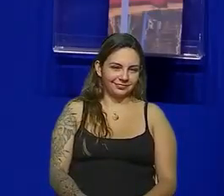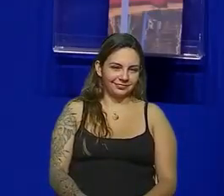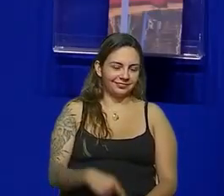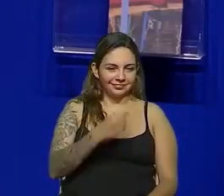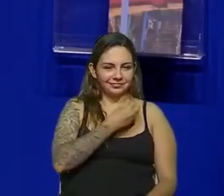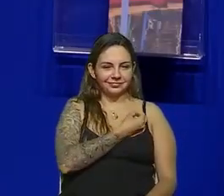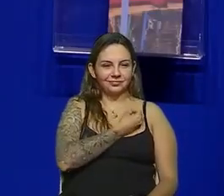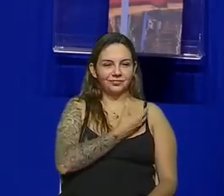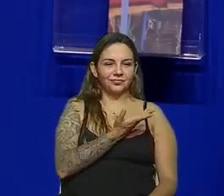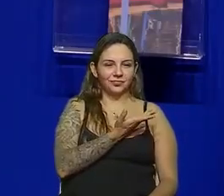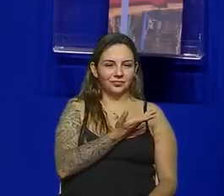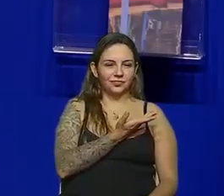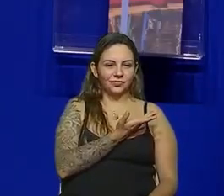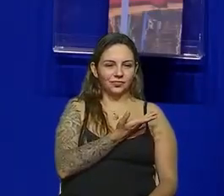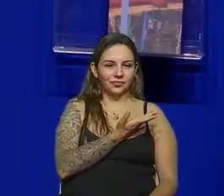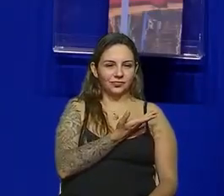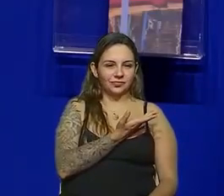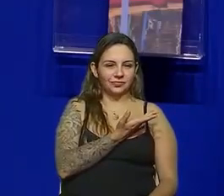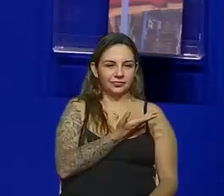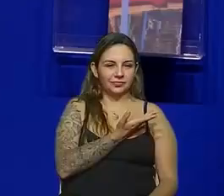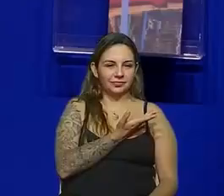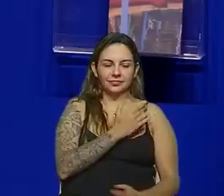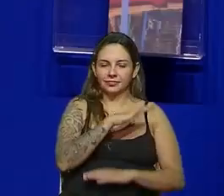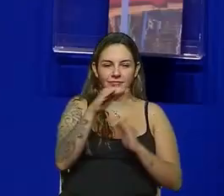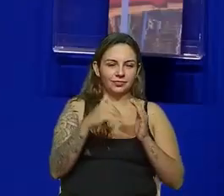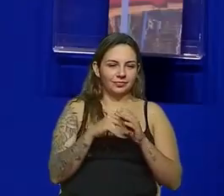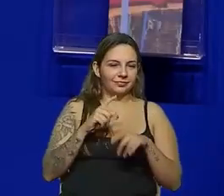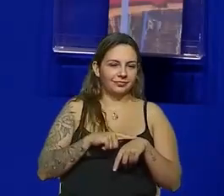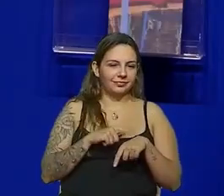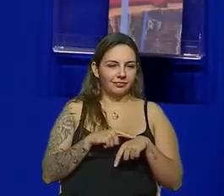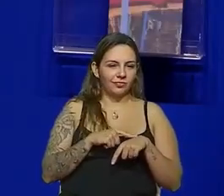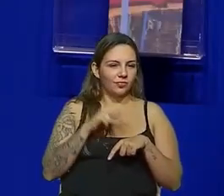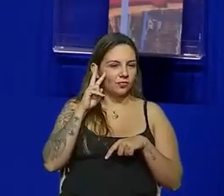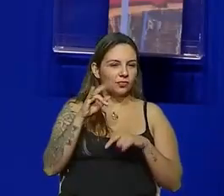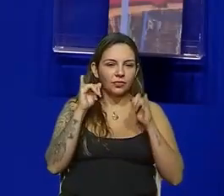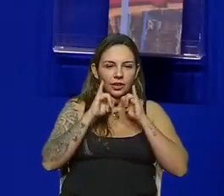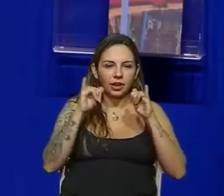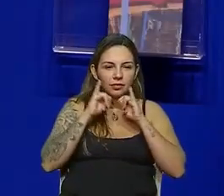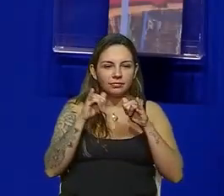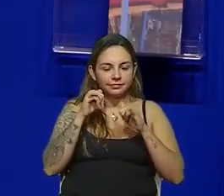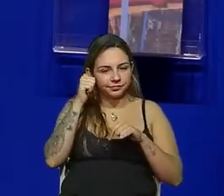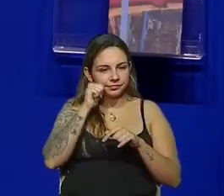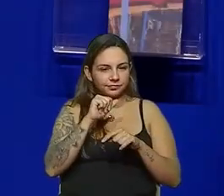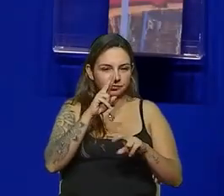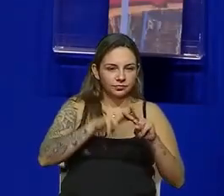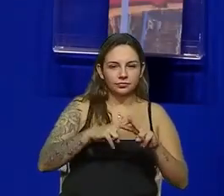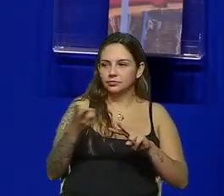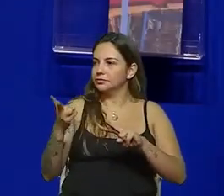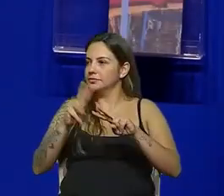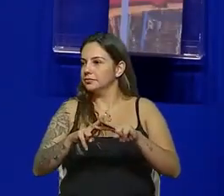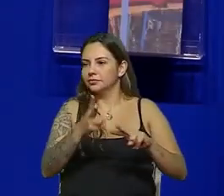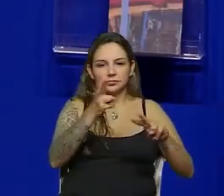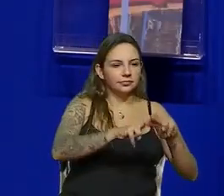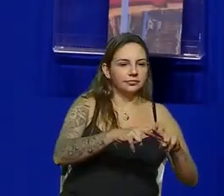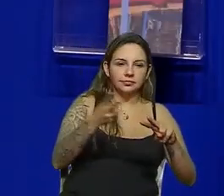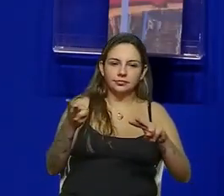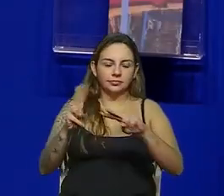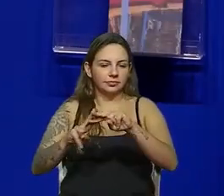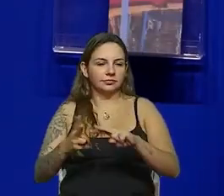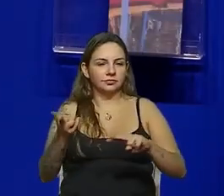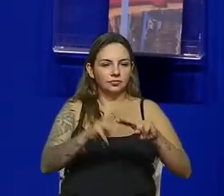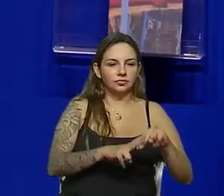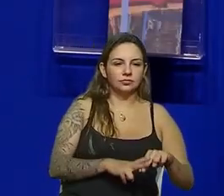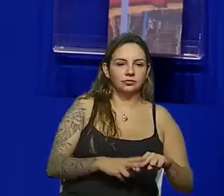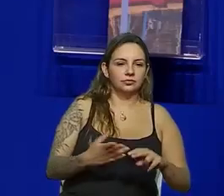você vivia. Sabe? A todo momento você vinha notícia de um amigo preso, do outro preso, sabe,